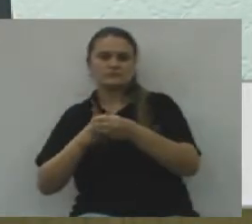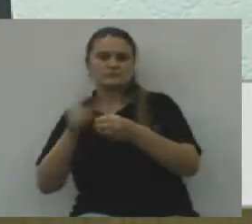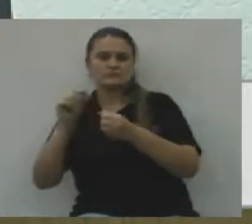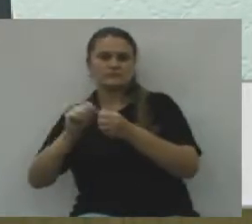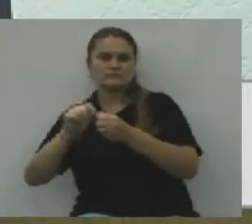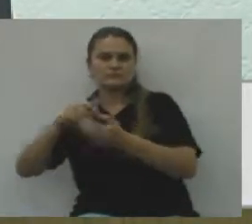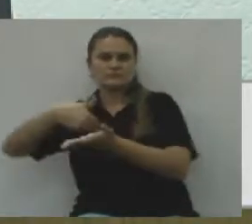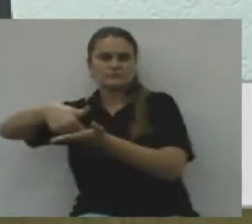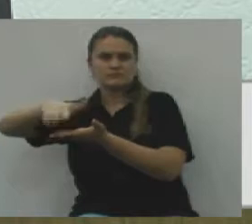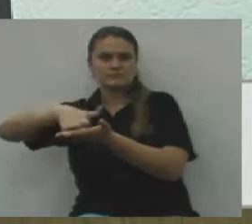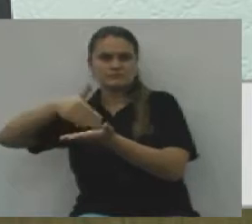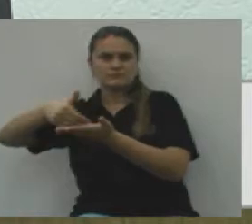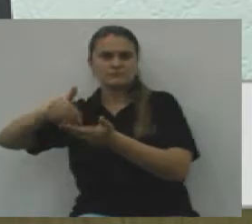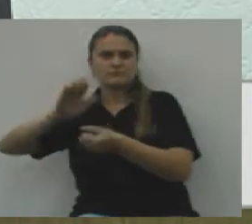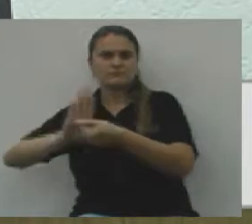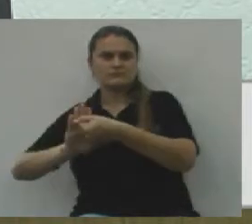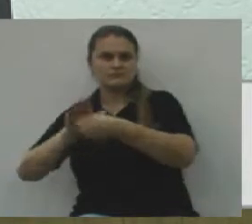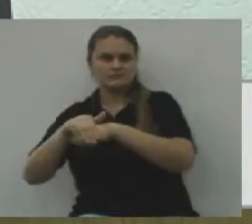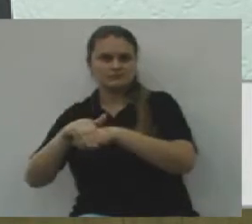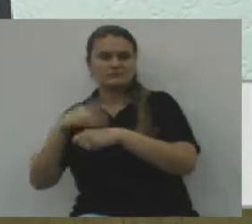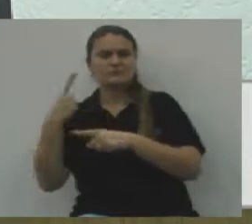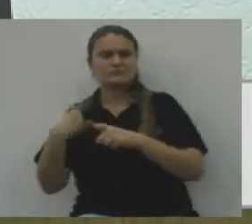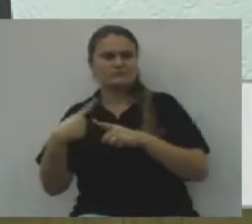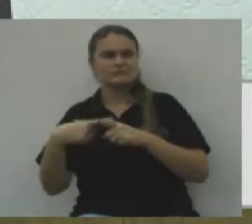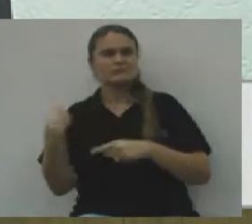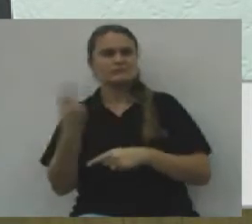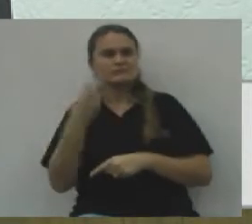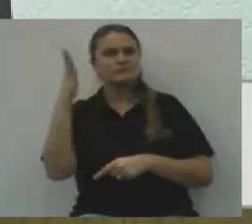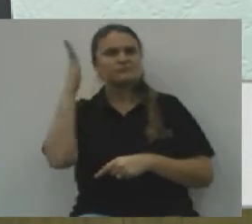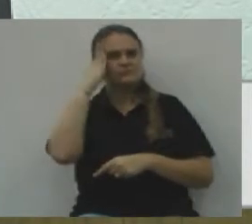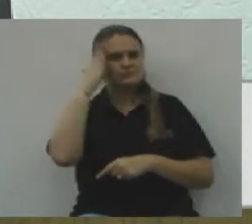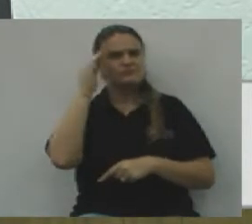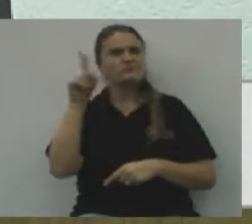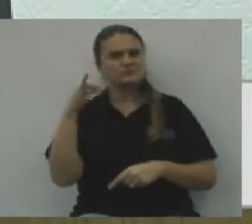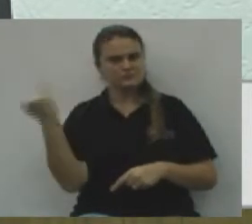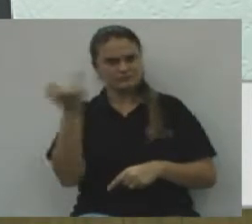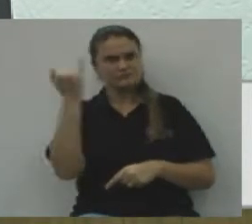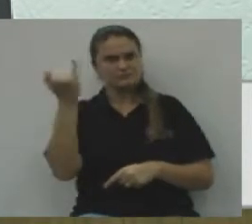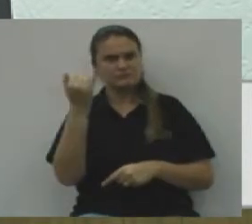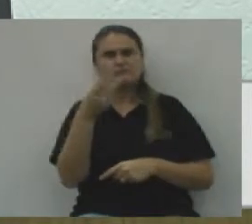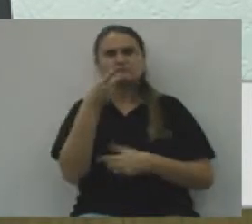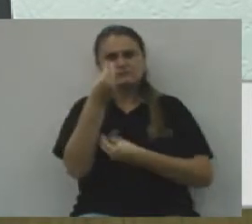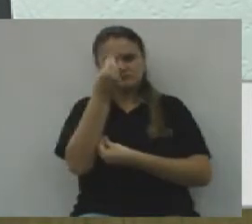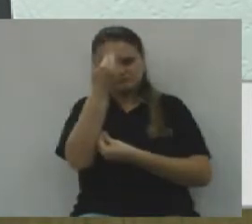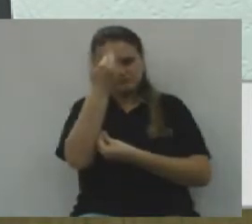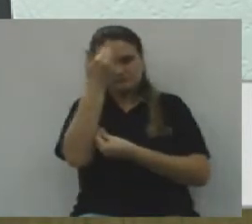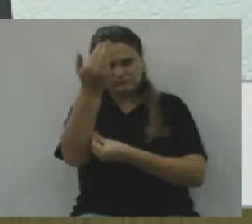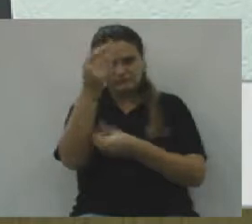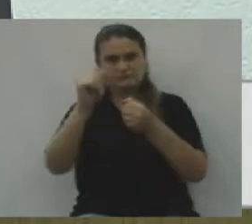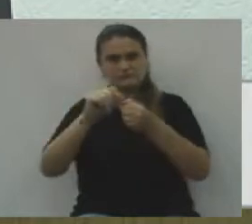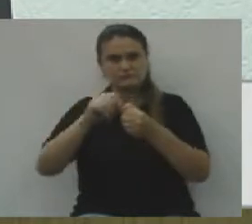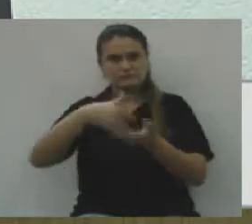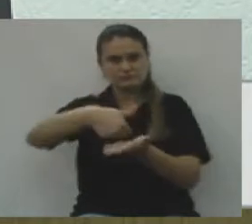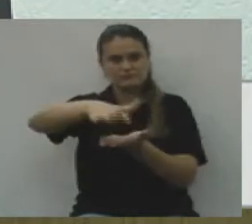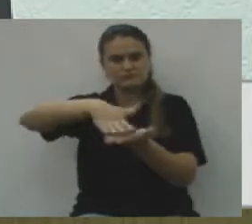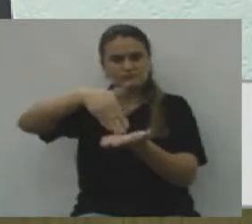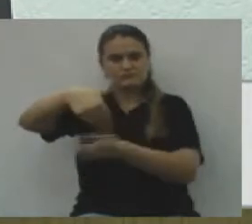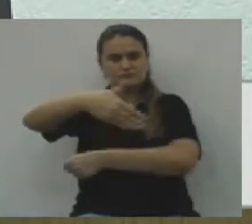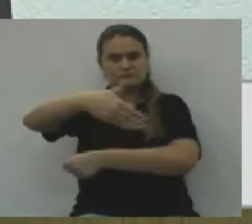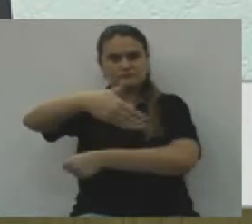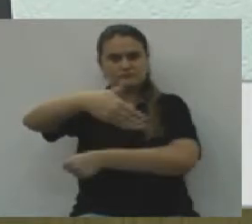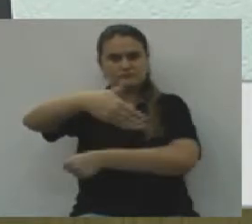União. Justificativa. Sabemos da importância e agradecemos a realização desse serviço,